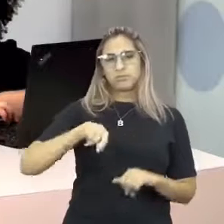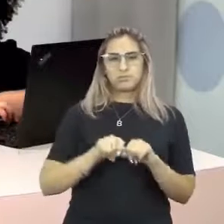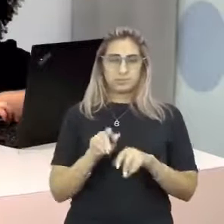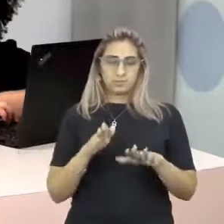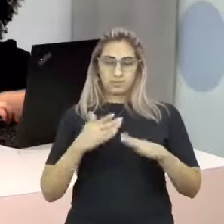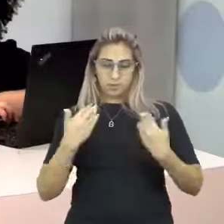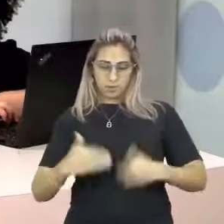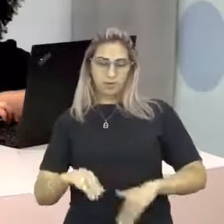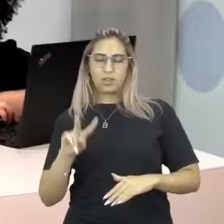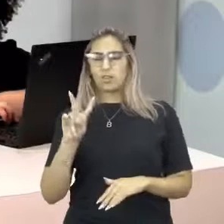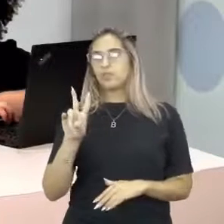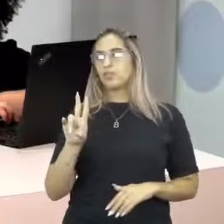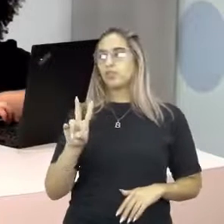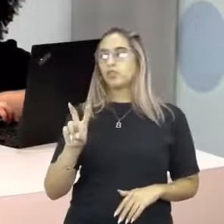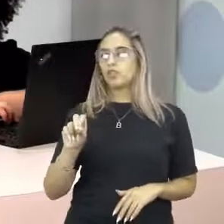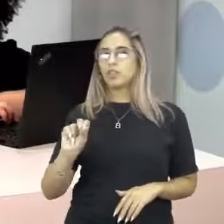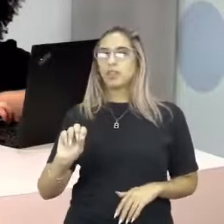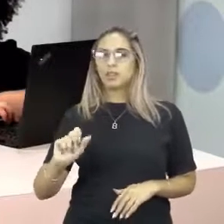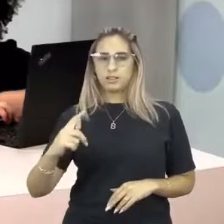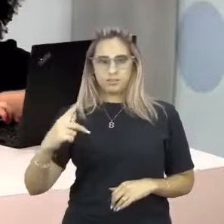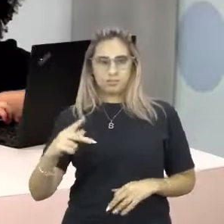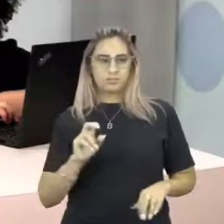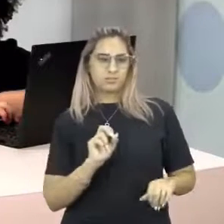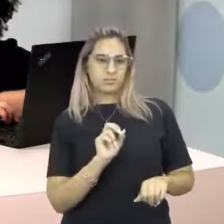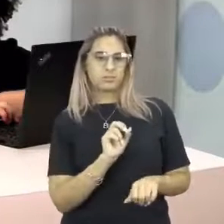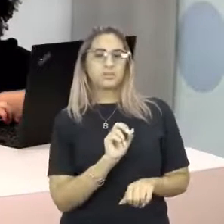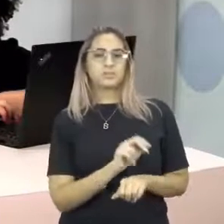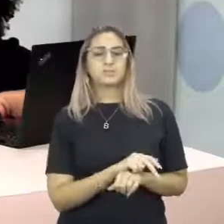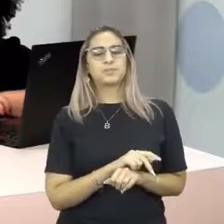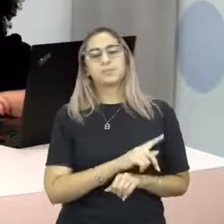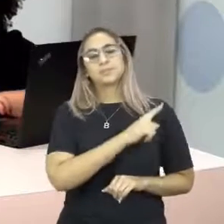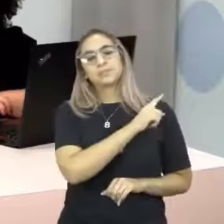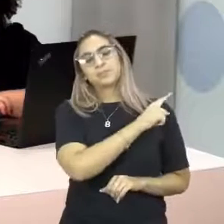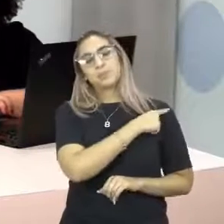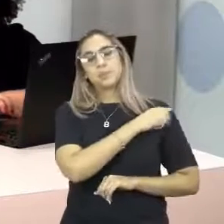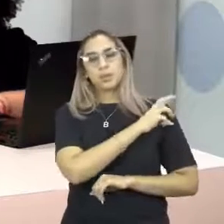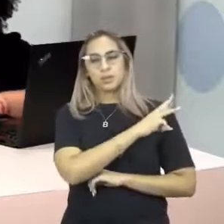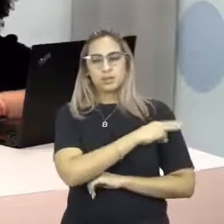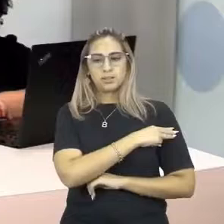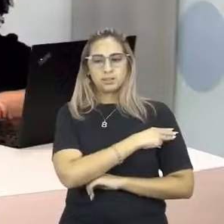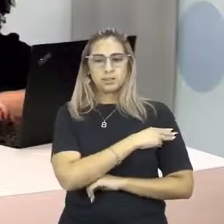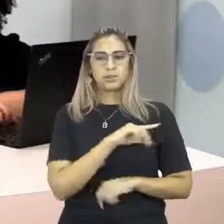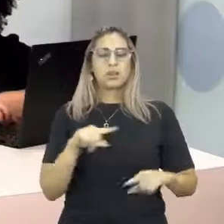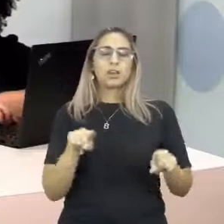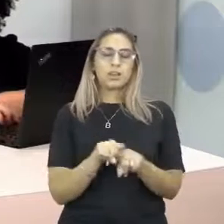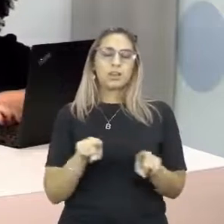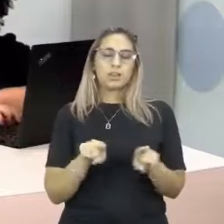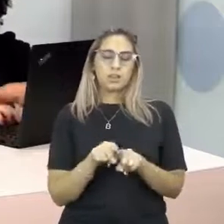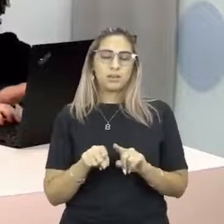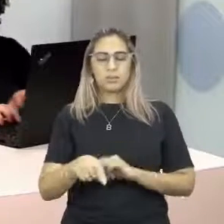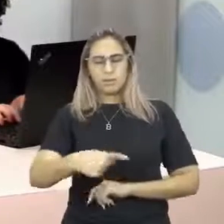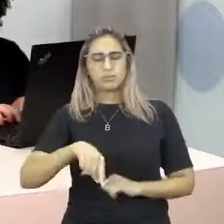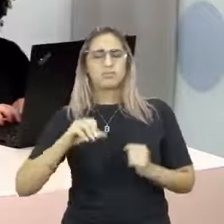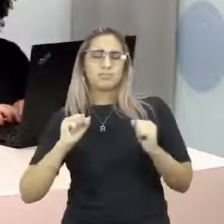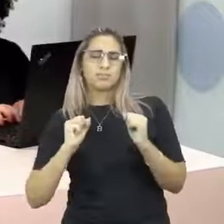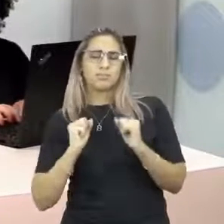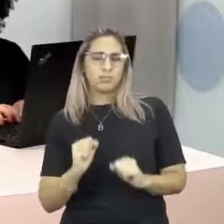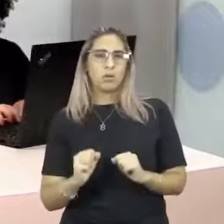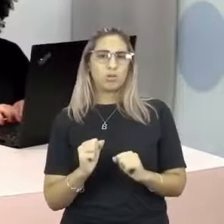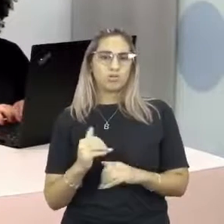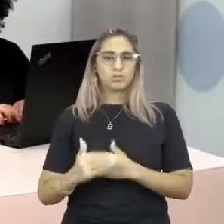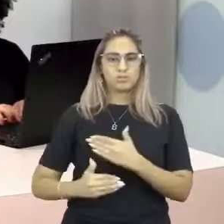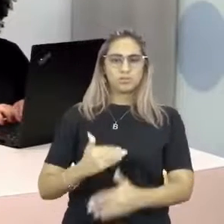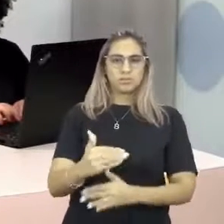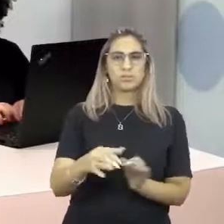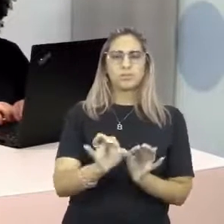da VUNESP, eles vão atuar dando aulas para o ensino médio aqui no estado, e também eles podem estar atuando